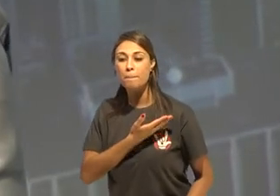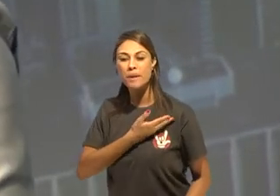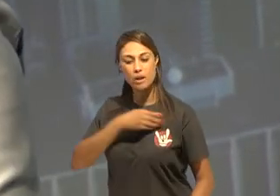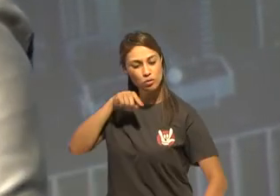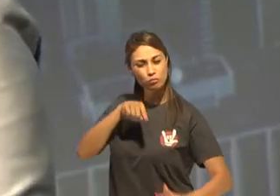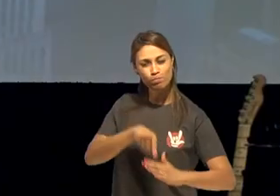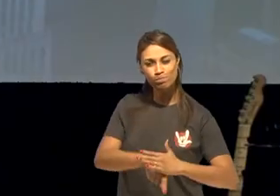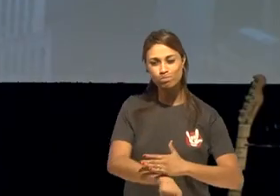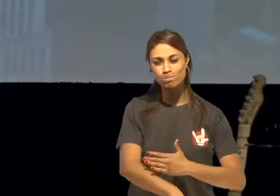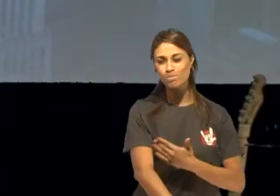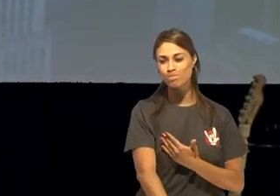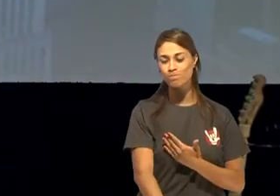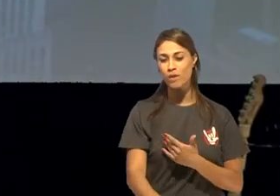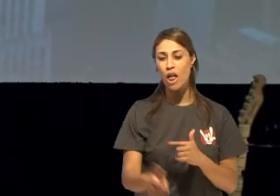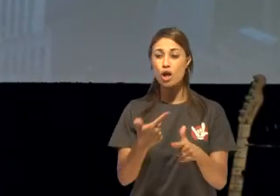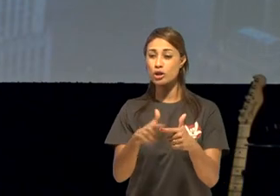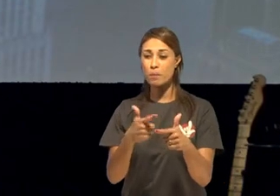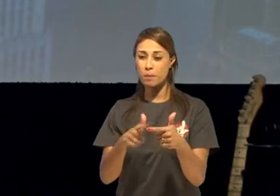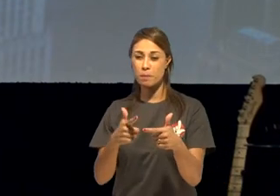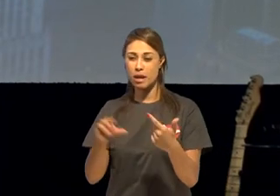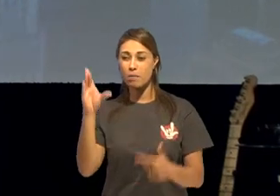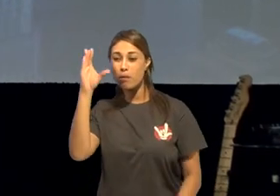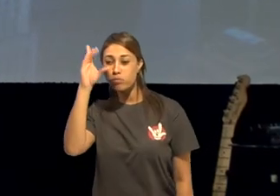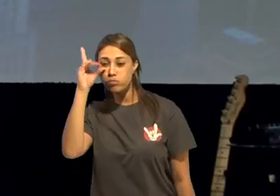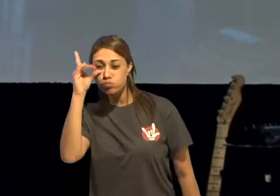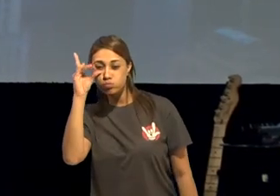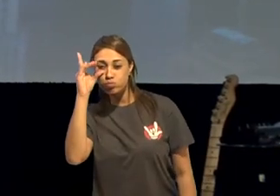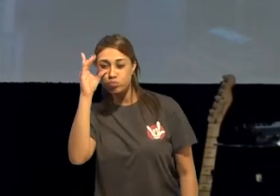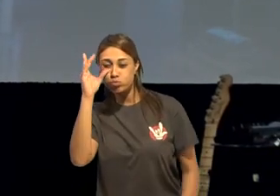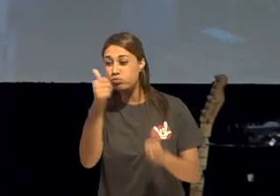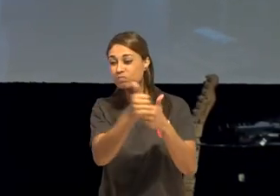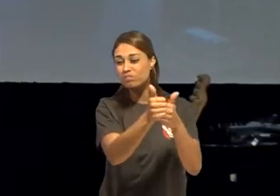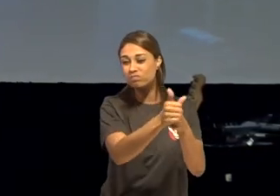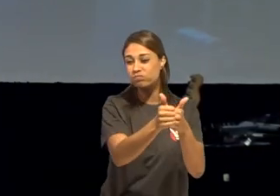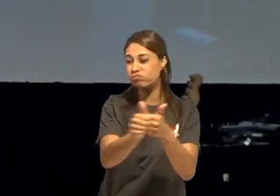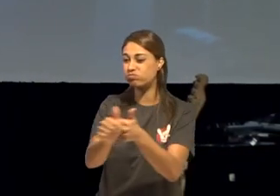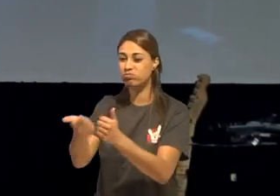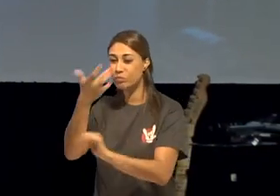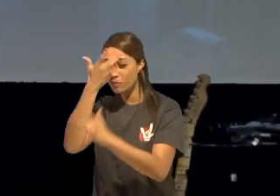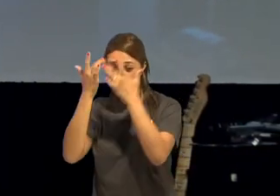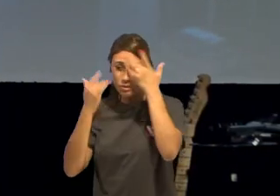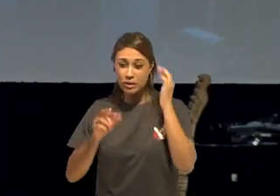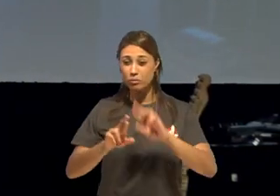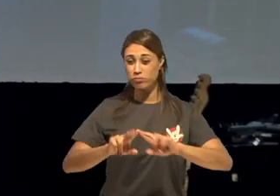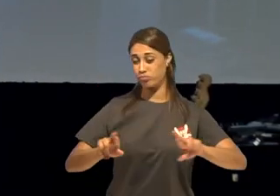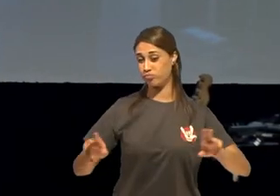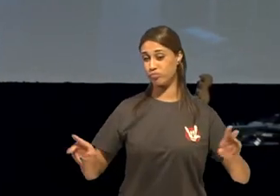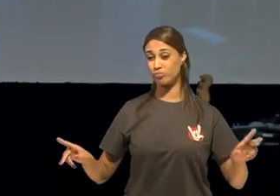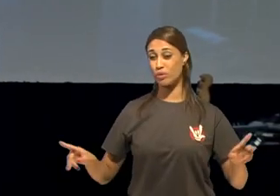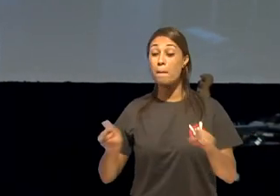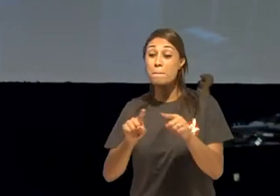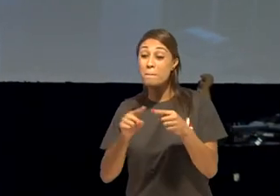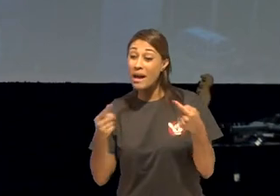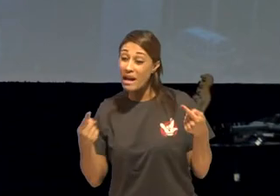seguidores, mas é um grande problema se você tiver milhares de seguidores e não tiver fazendo um discípulo.